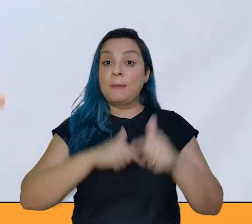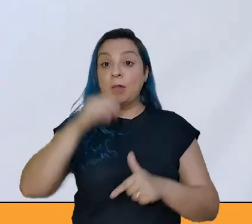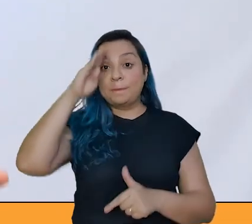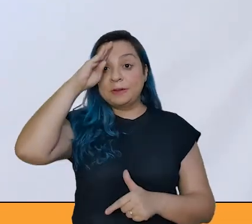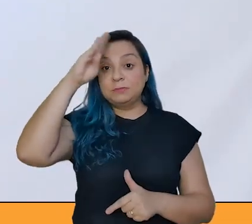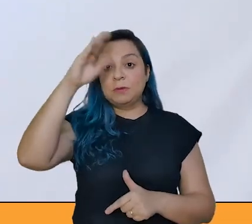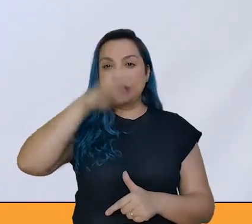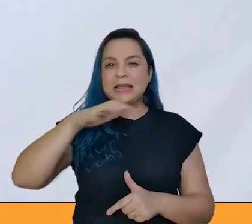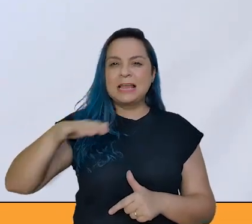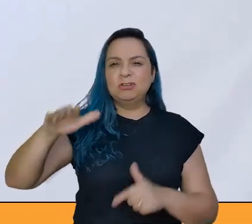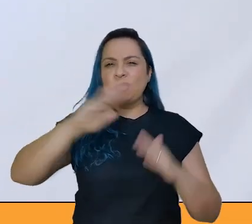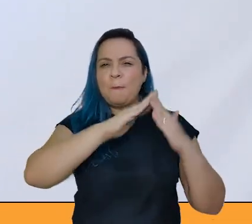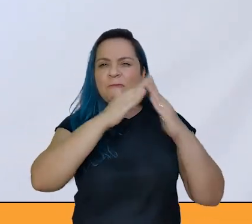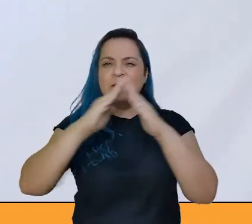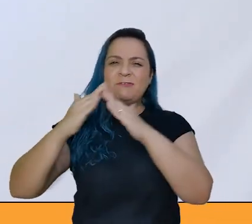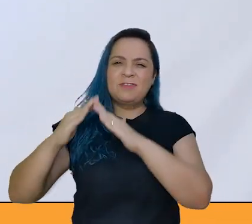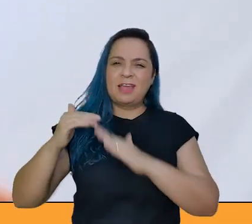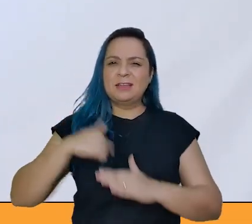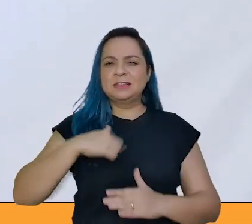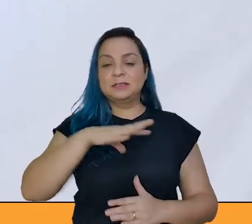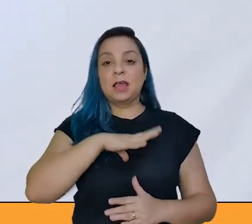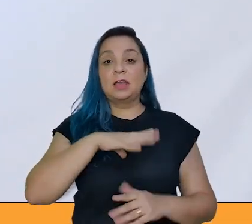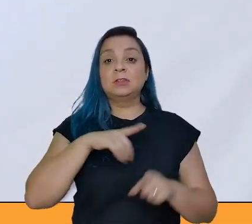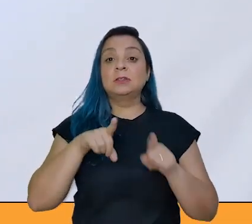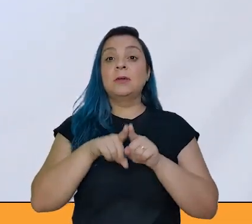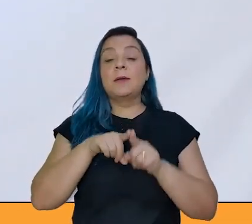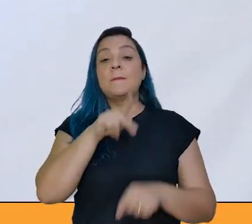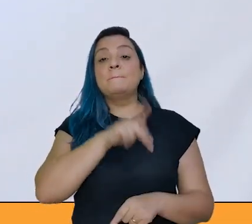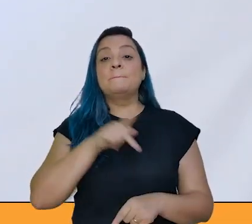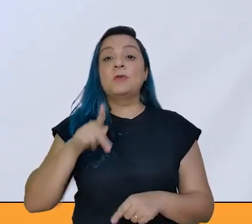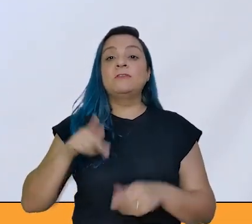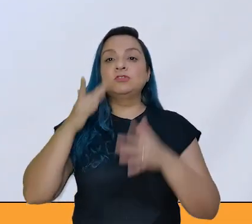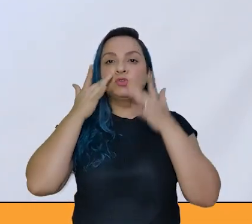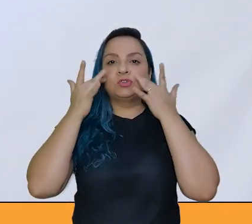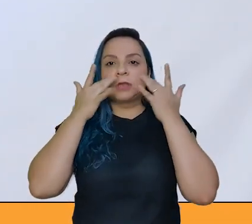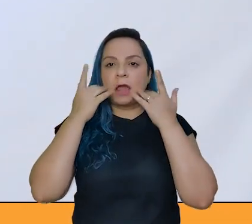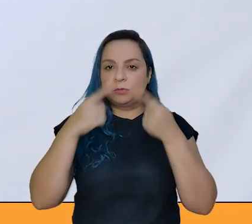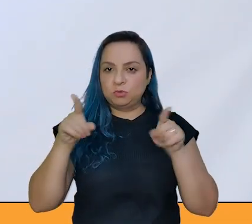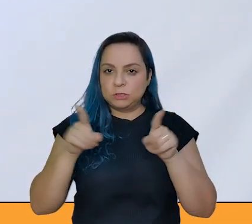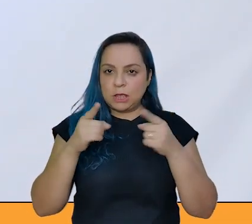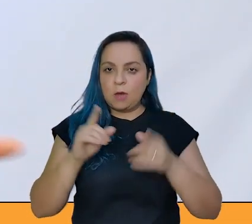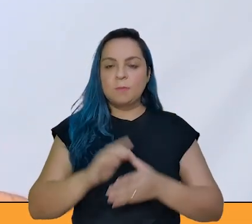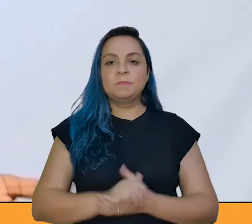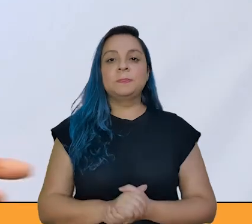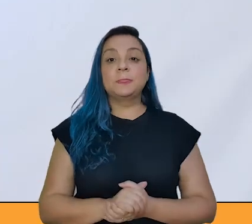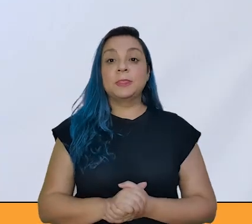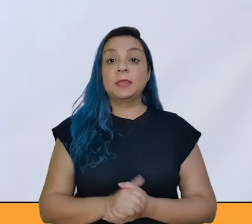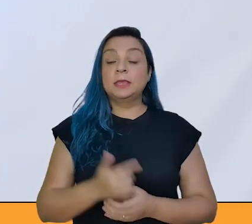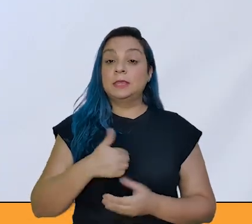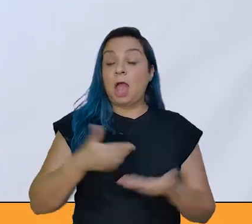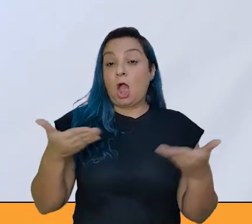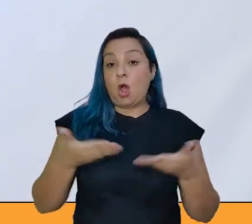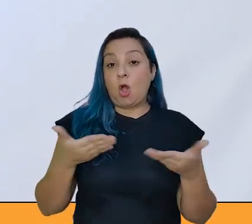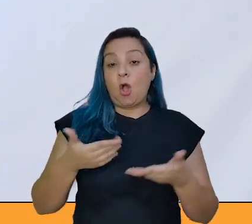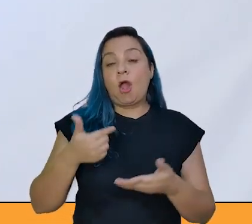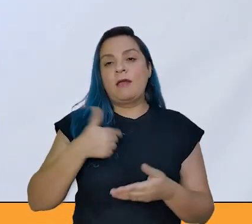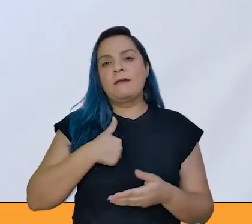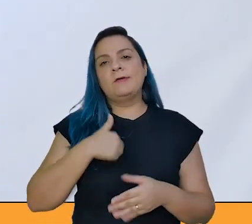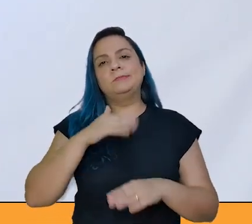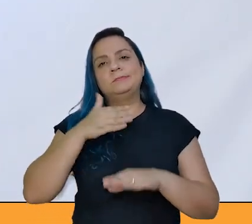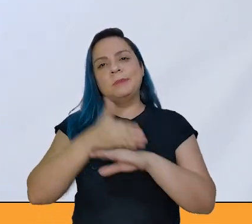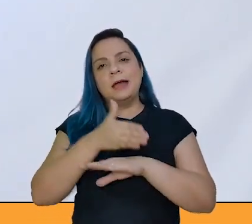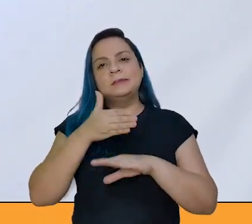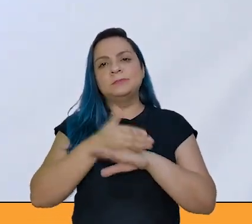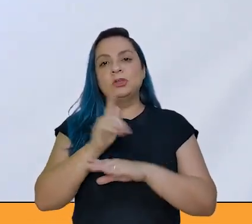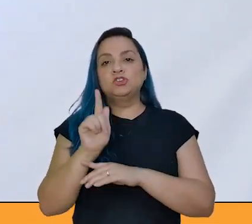principalmente nas regiões periféricas da cidade e também sou professora de teatro musical. E atualmente também faço parte